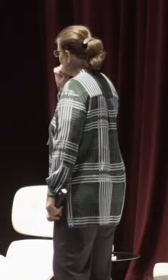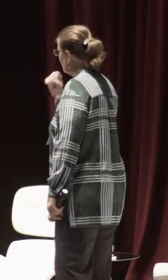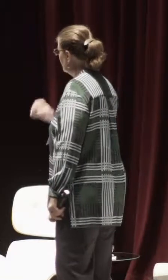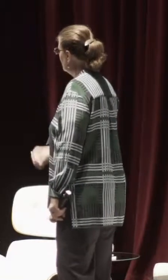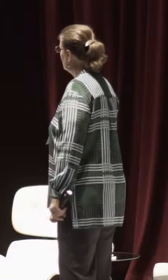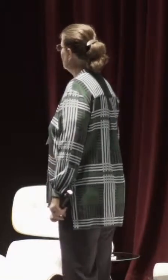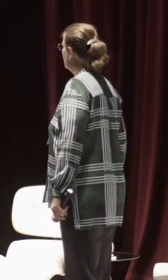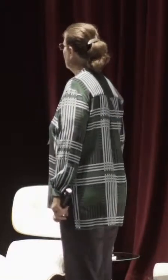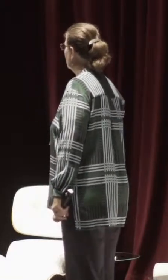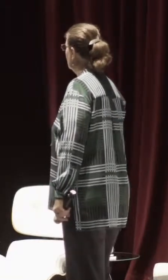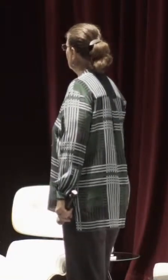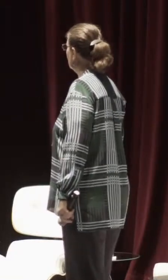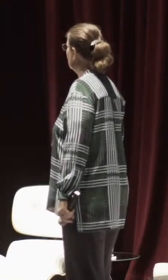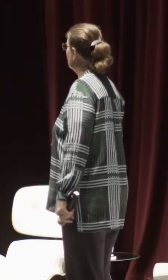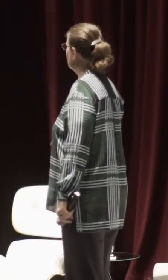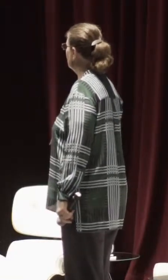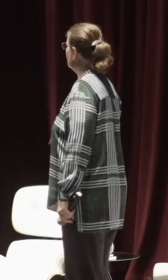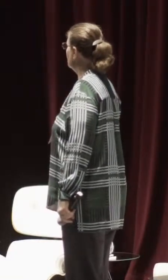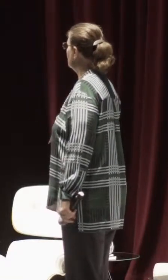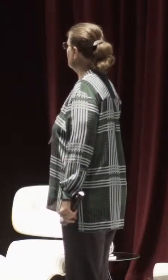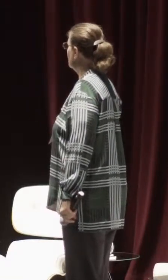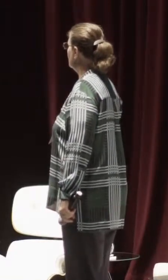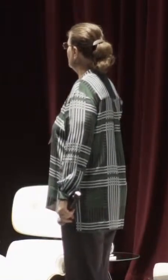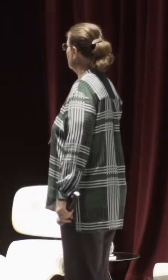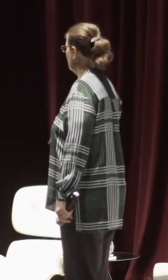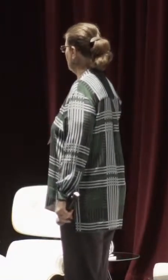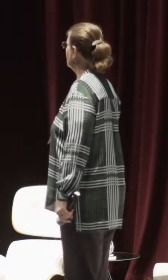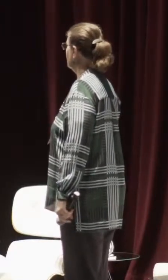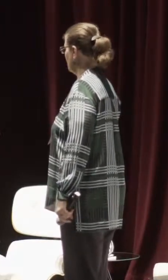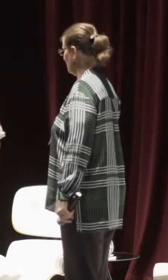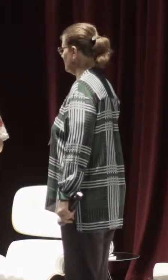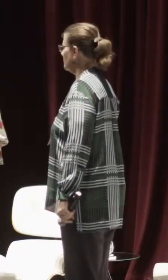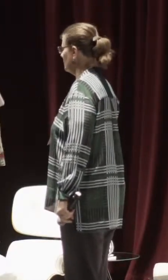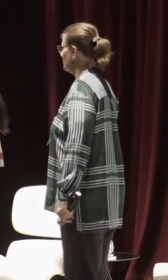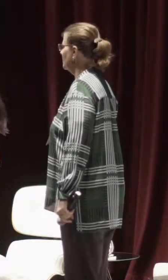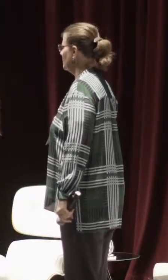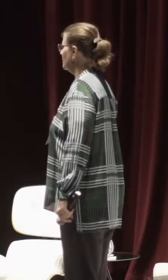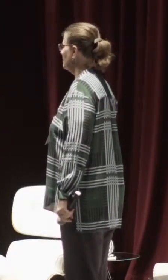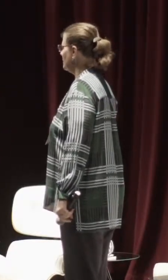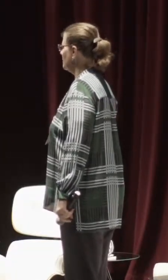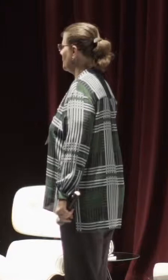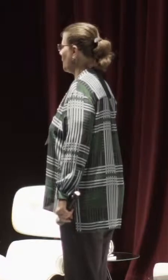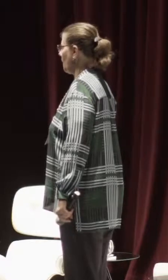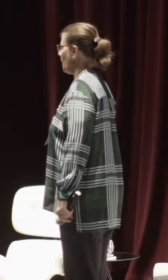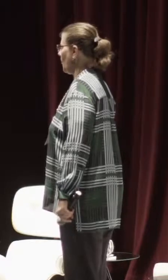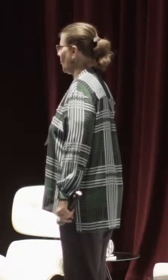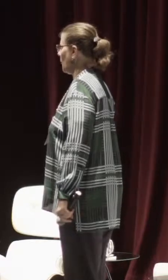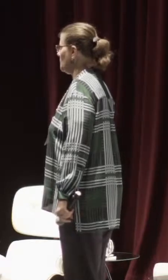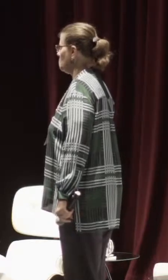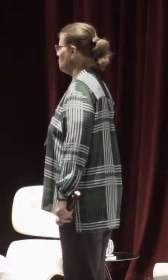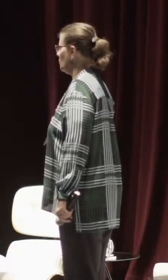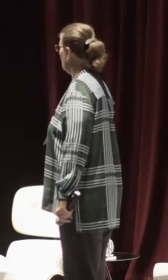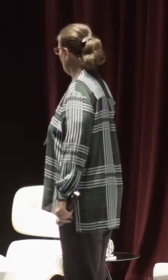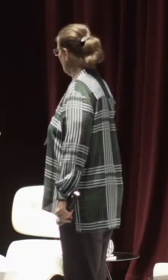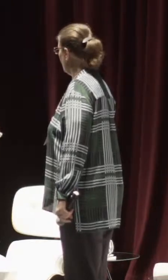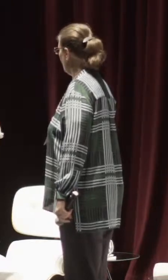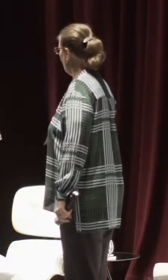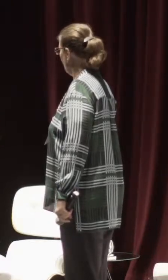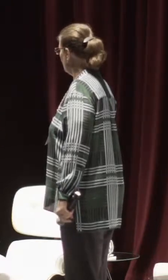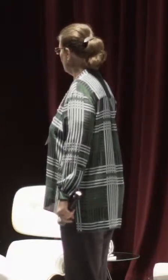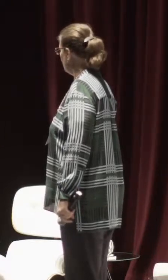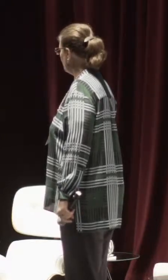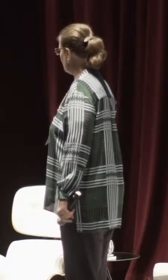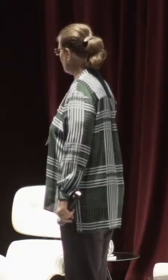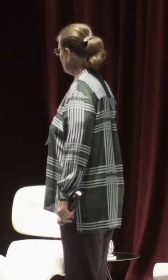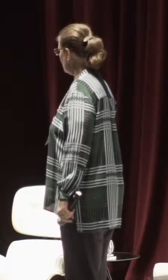relato que vai trazer uma pergunta, né? Qual que é o valor de ter um livro em casa? Faz uma diferença? É um valor